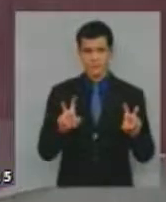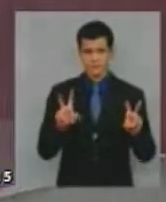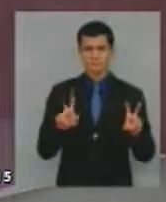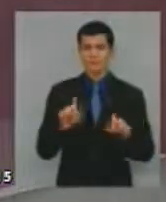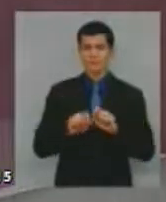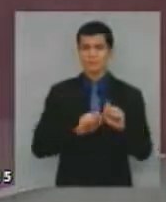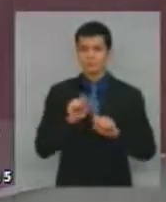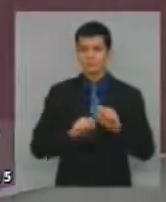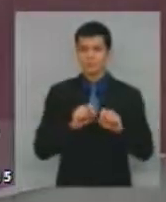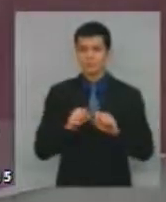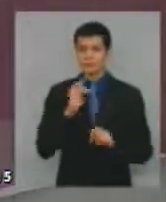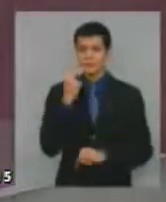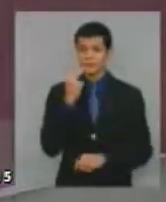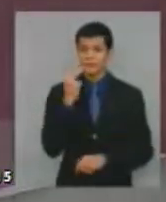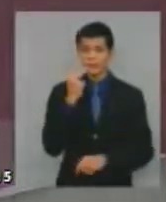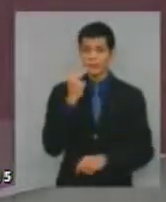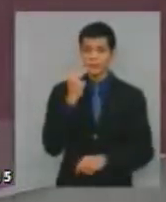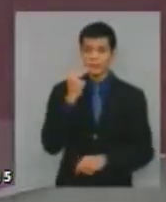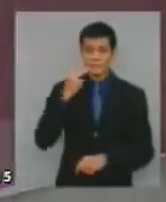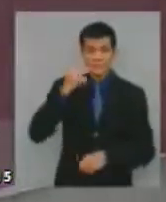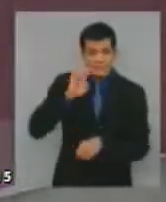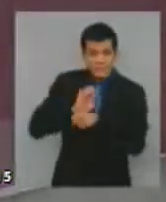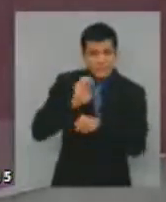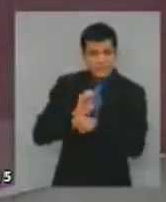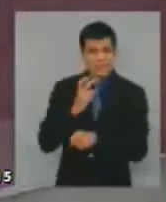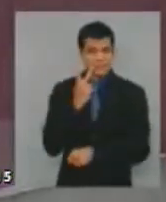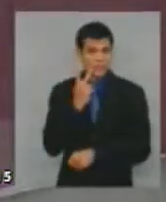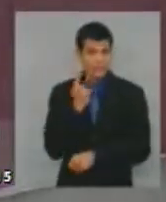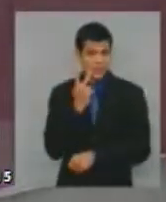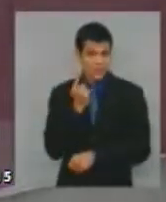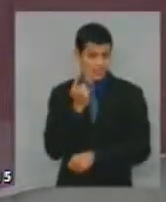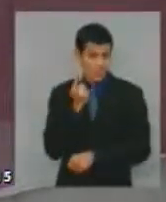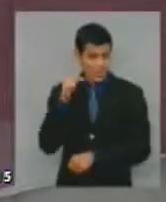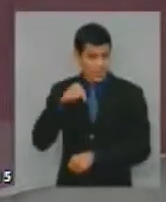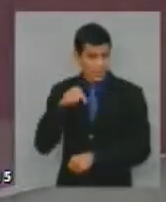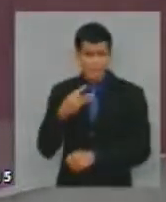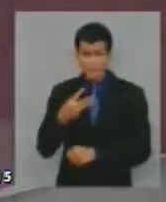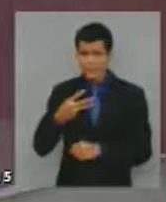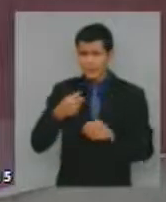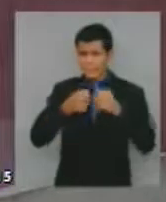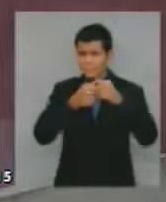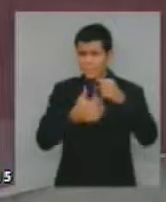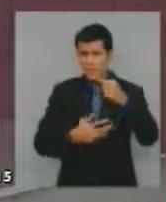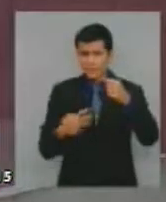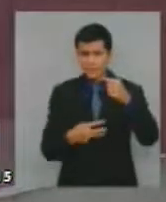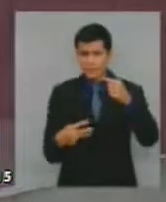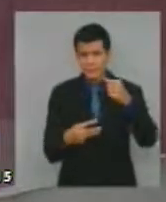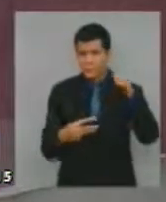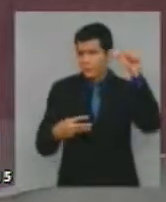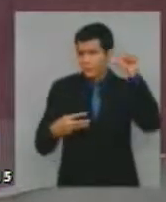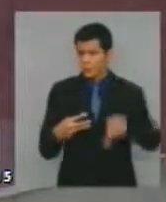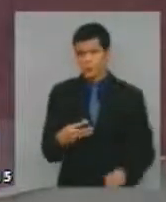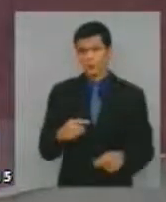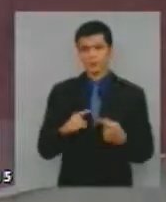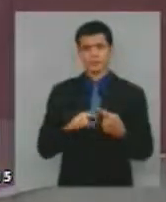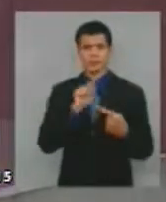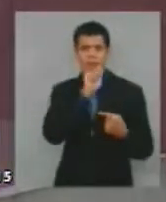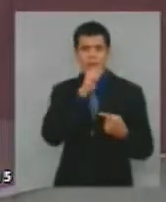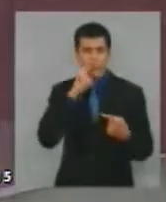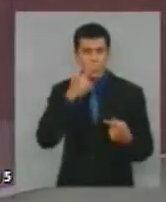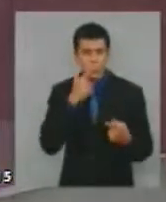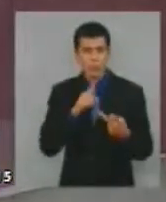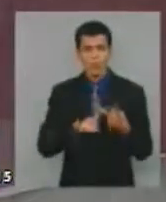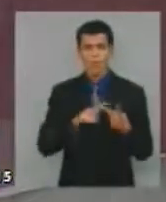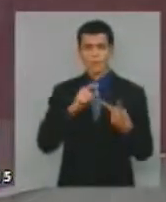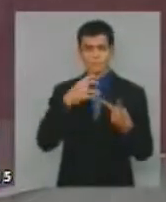pior estado da federação nos últimos 10 anos. Terceiro pior estado. Você tem aqui, primeiro Alagoas, segundo Bahia, terceiro